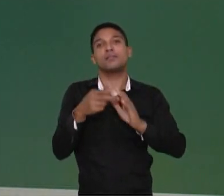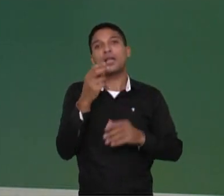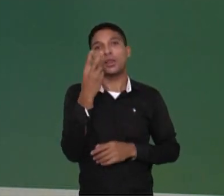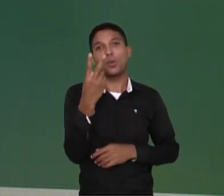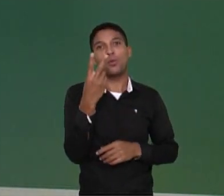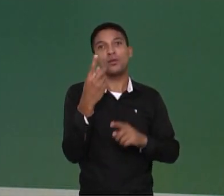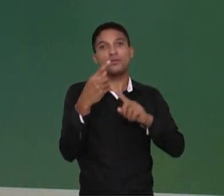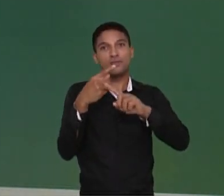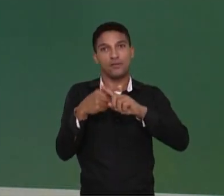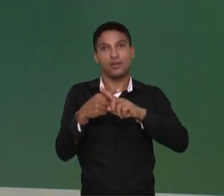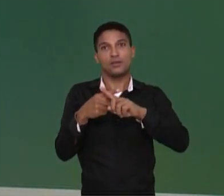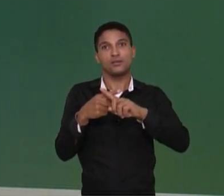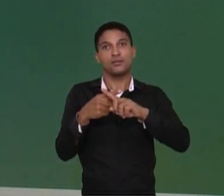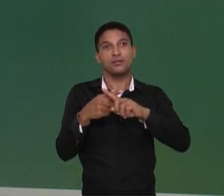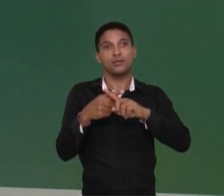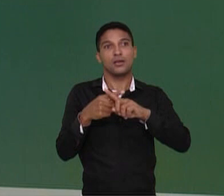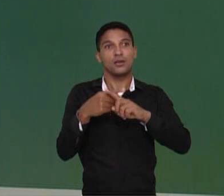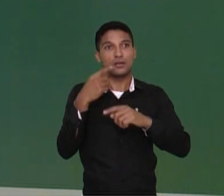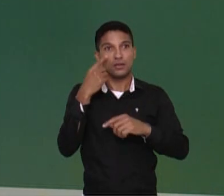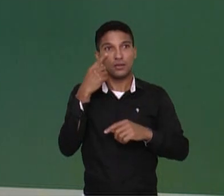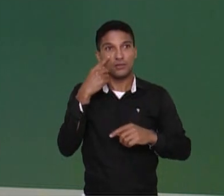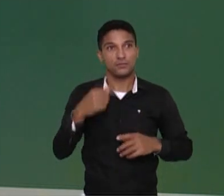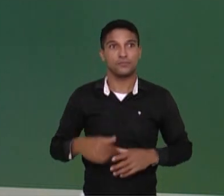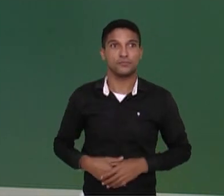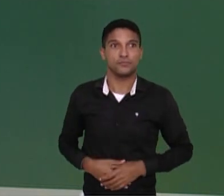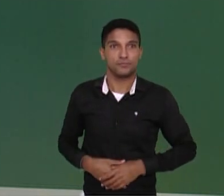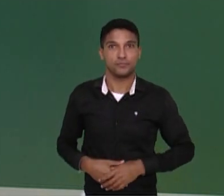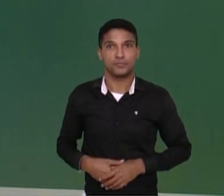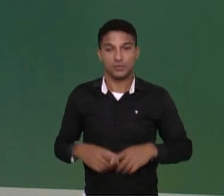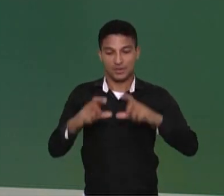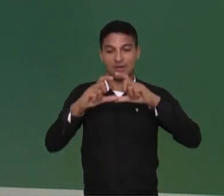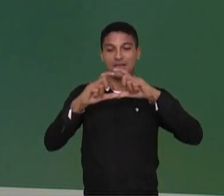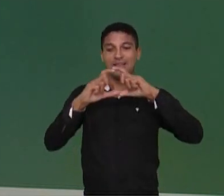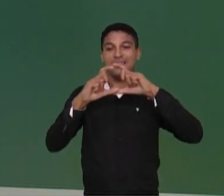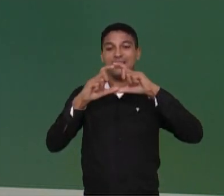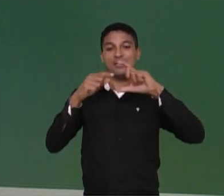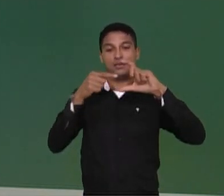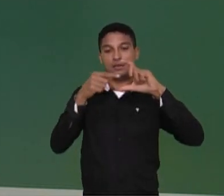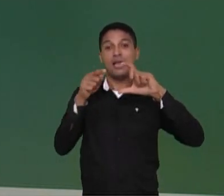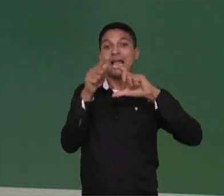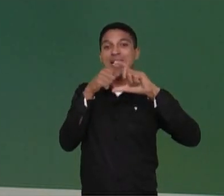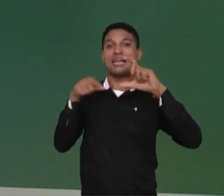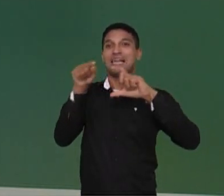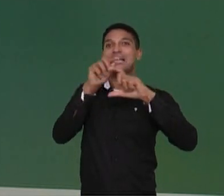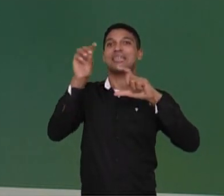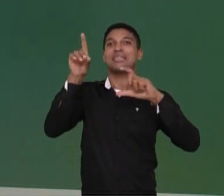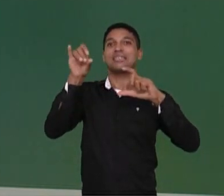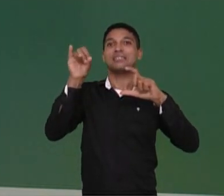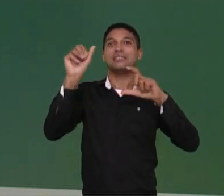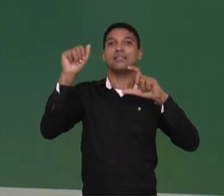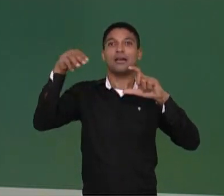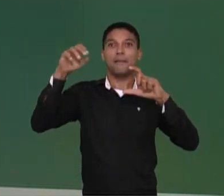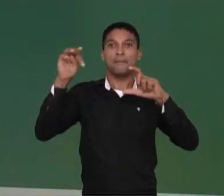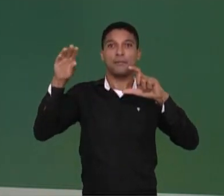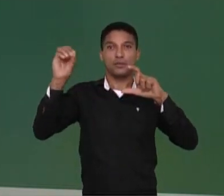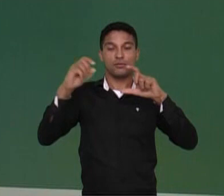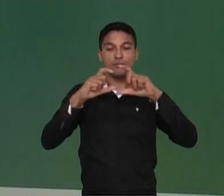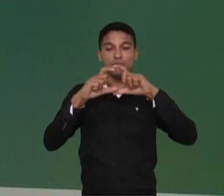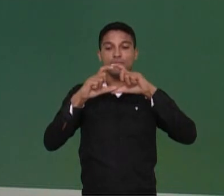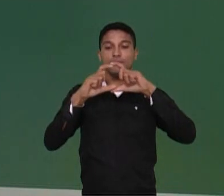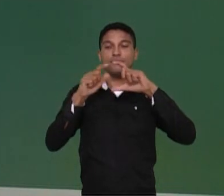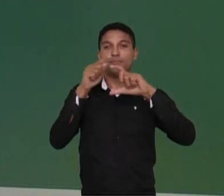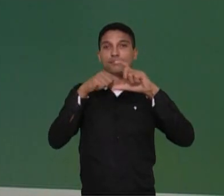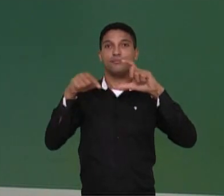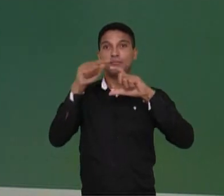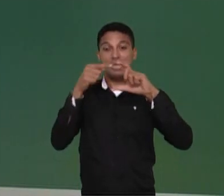raio, tá bom? Então, eu vou ficar com 2 vezes 7,5, que é a medida do raio, vai